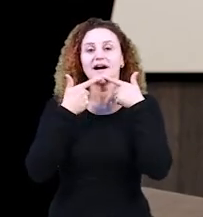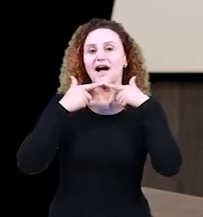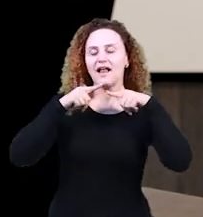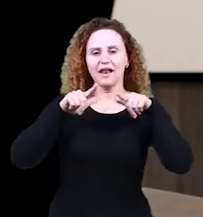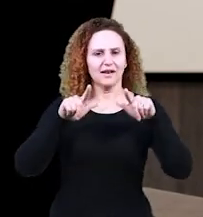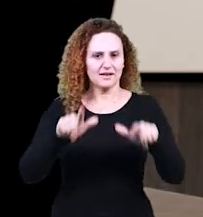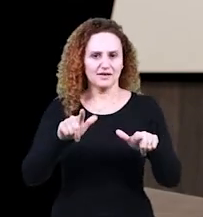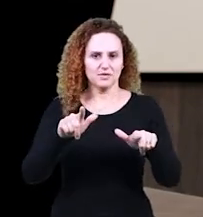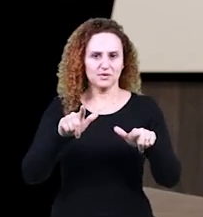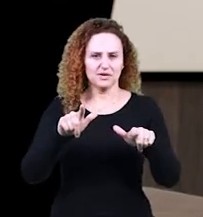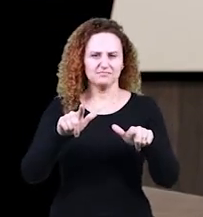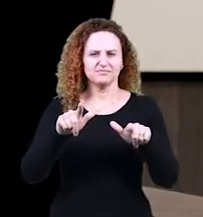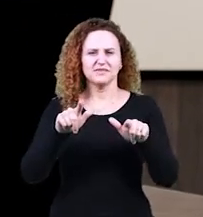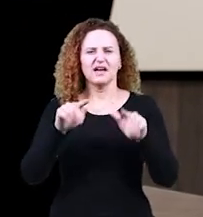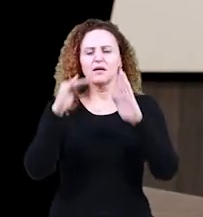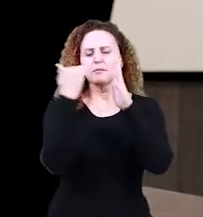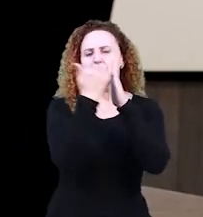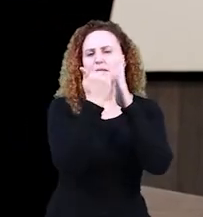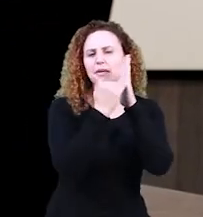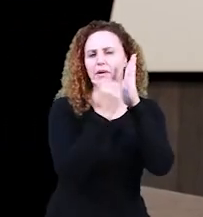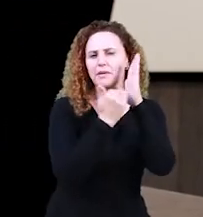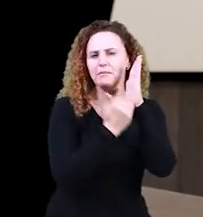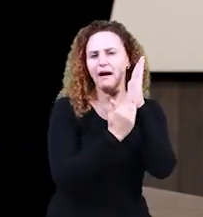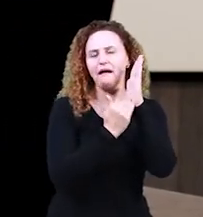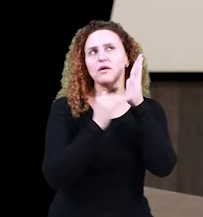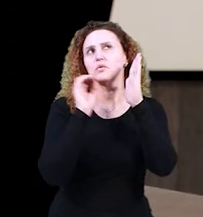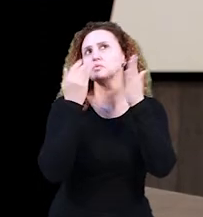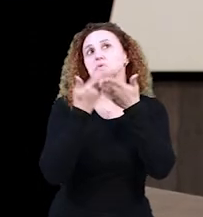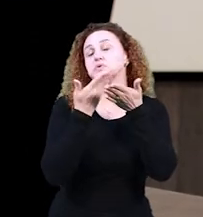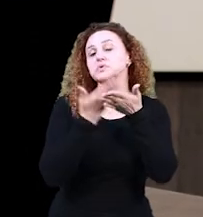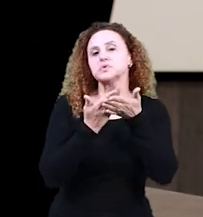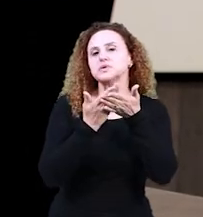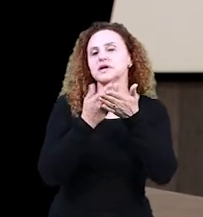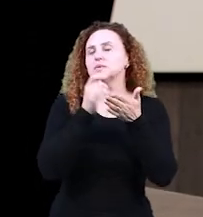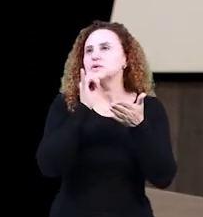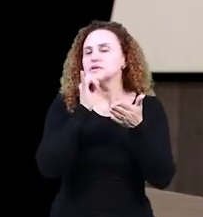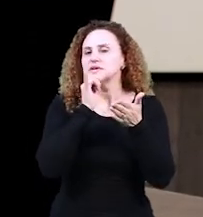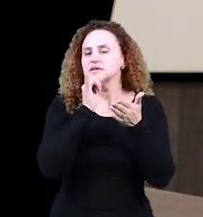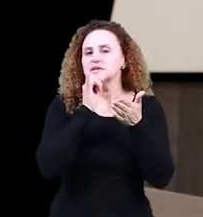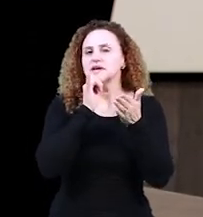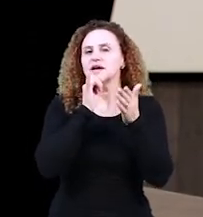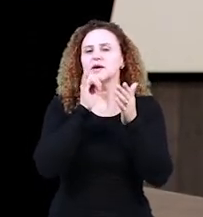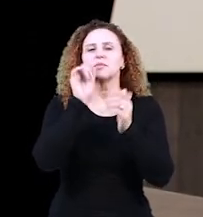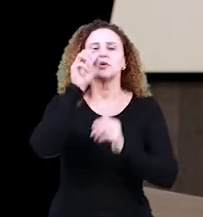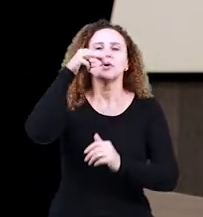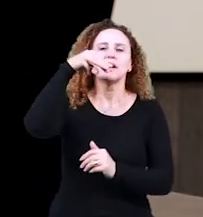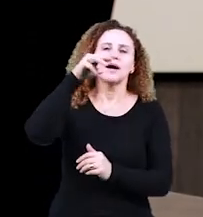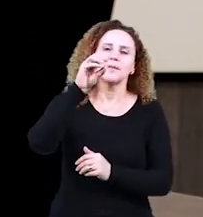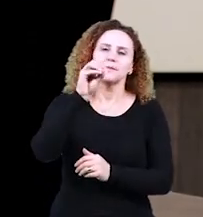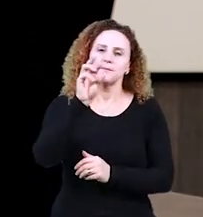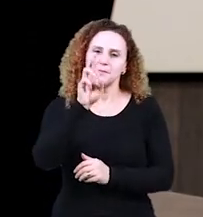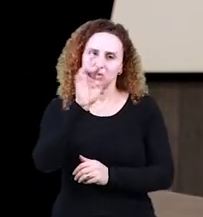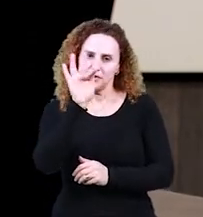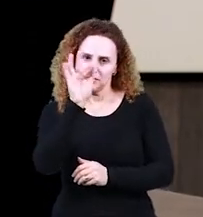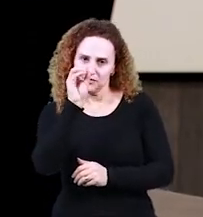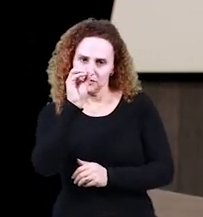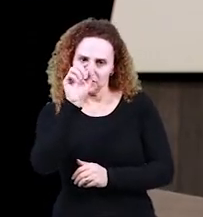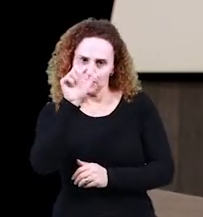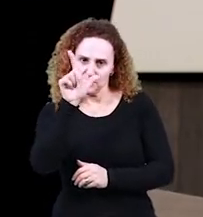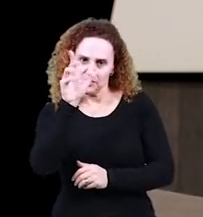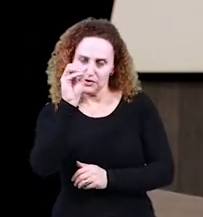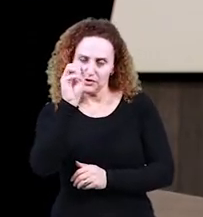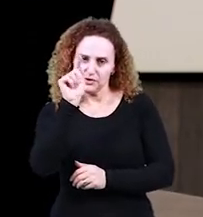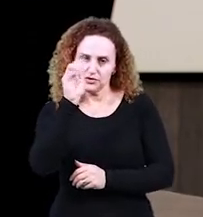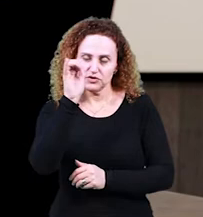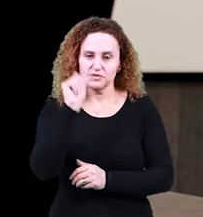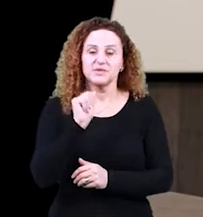como estrutura sintática se por exemplo ou se estuda a morfologia só para citar um exemplo e hoje era ativismo como